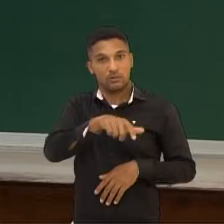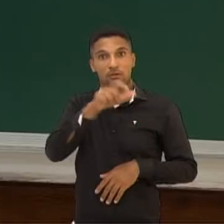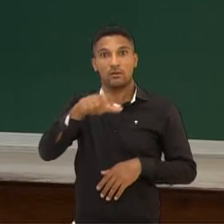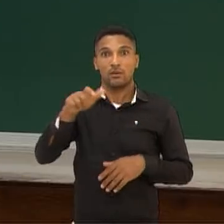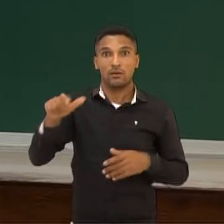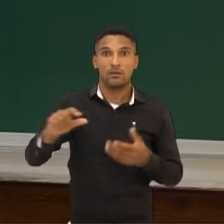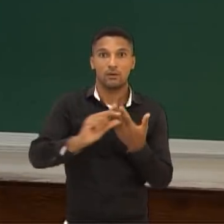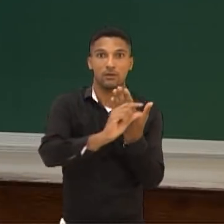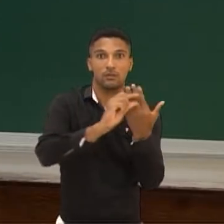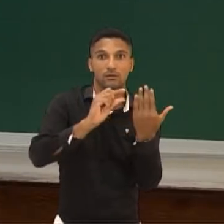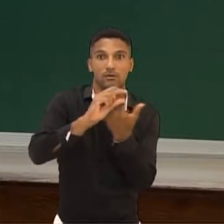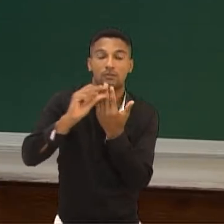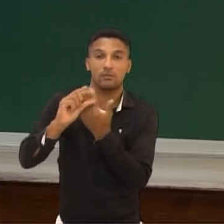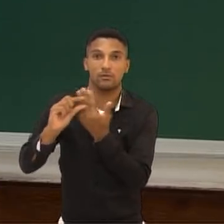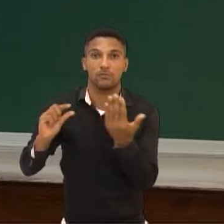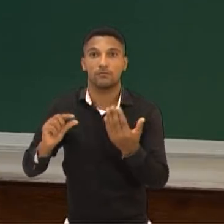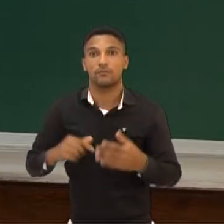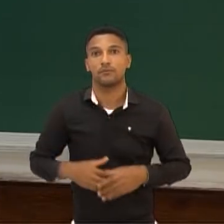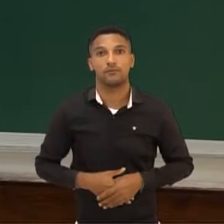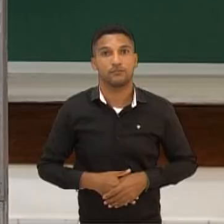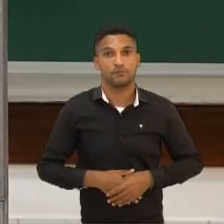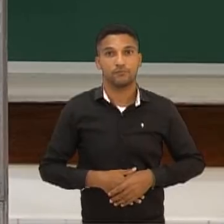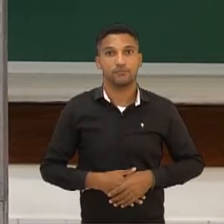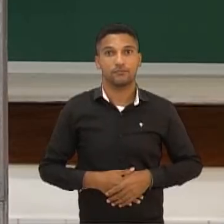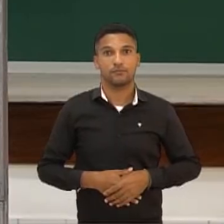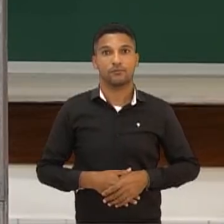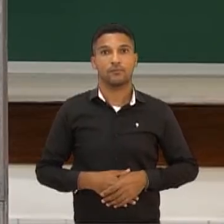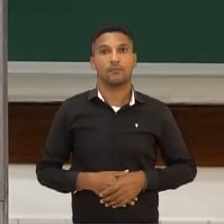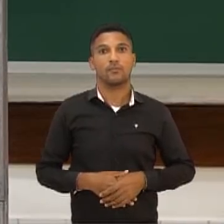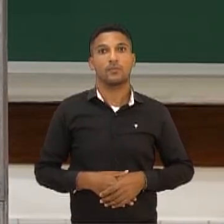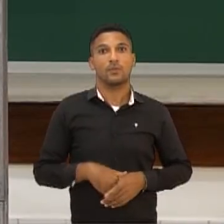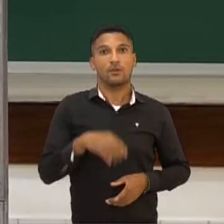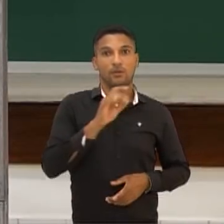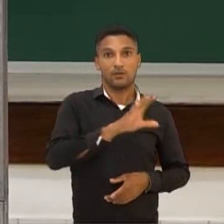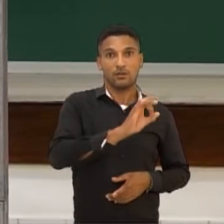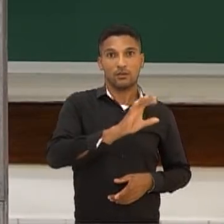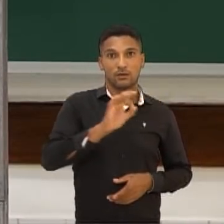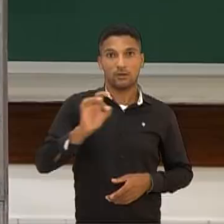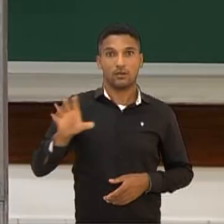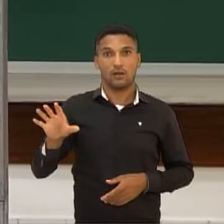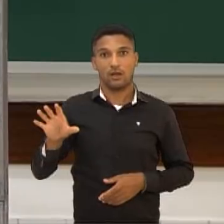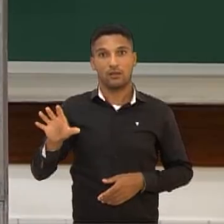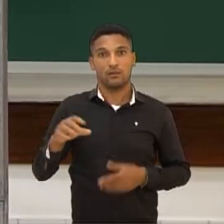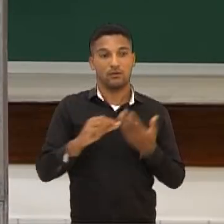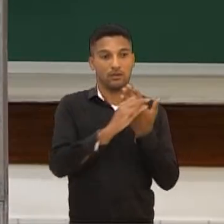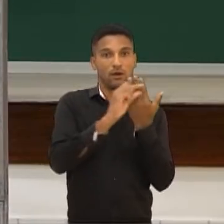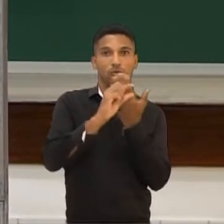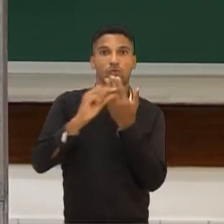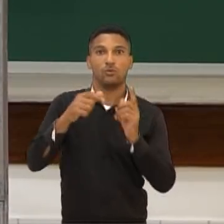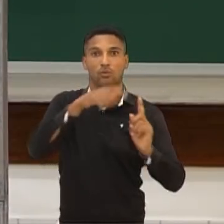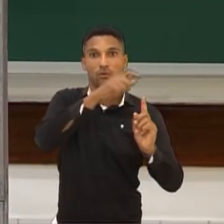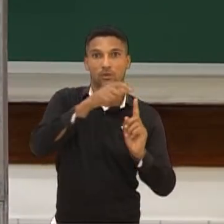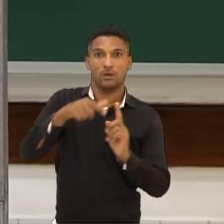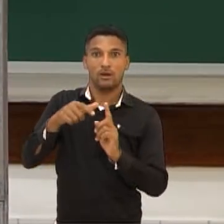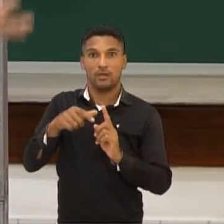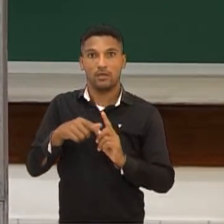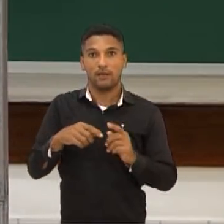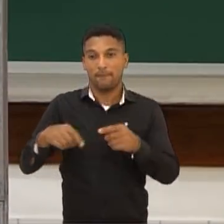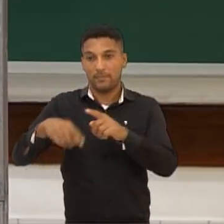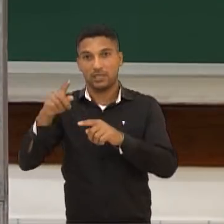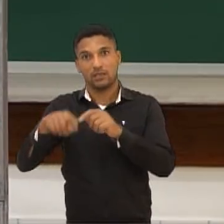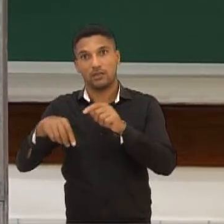Cada artista vai separar os seus materiais, né? O que ele vai utilizar, se ele vai usar pincel, se ele vai usar